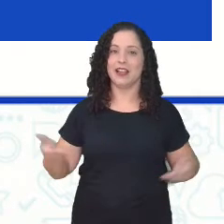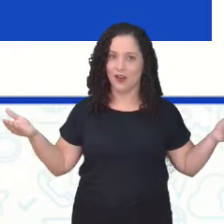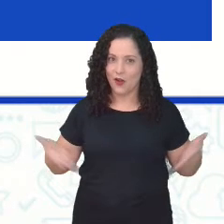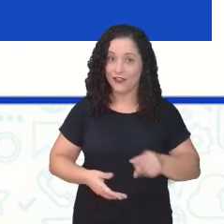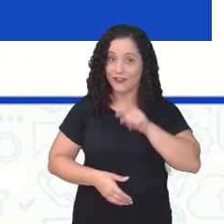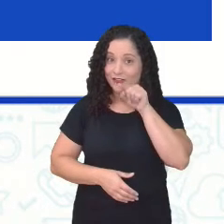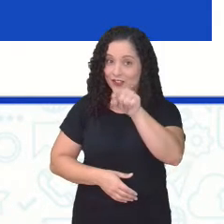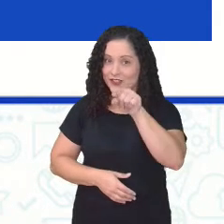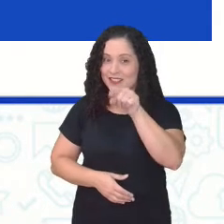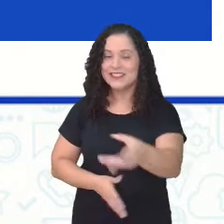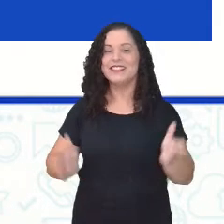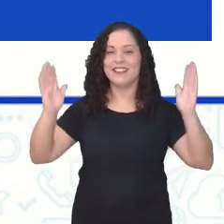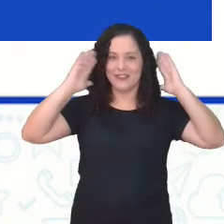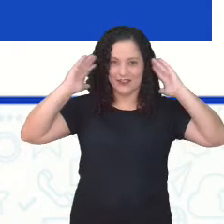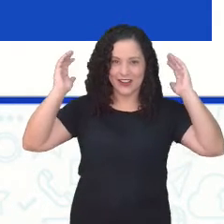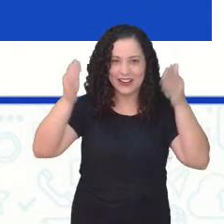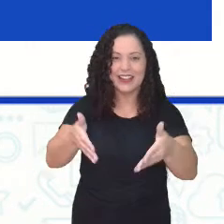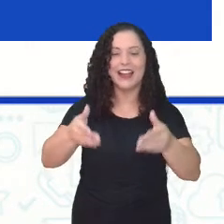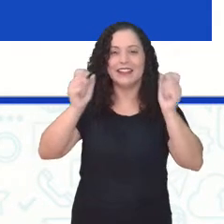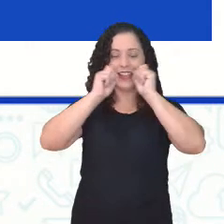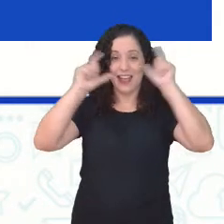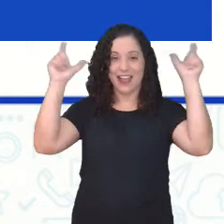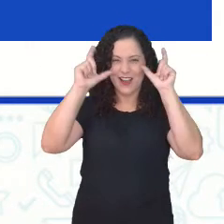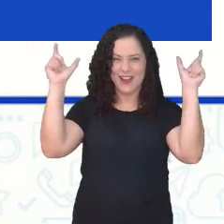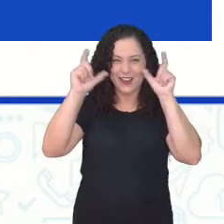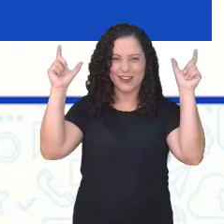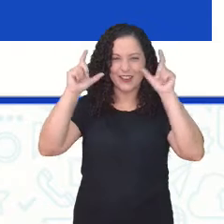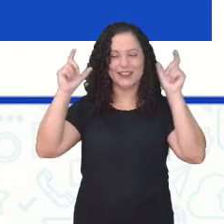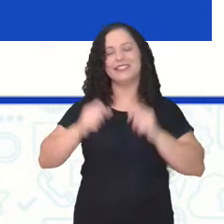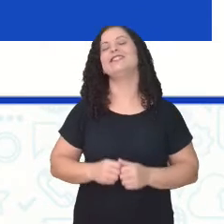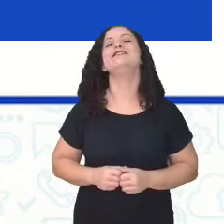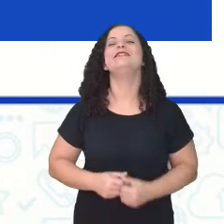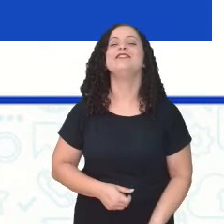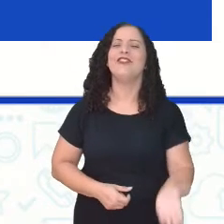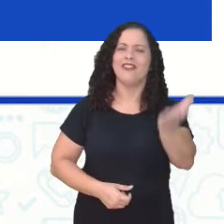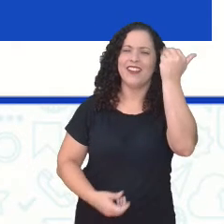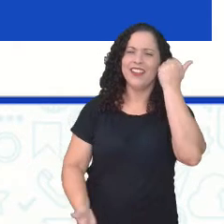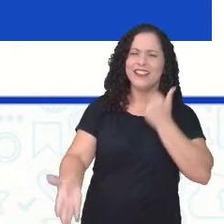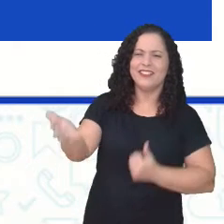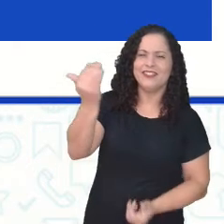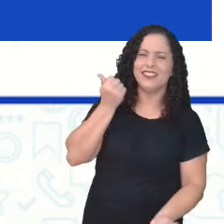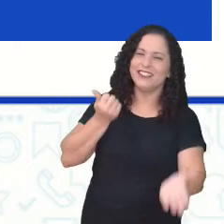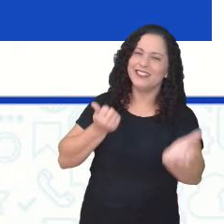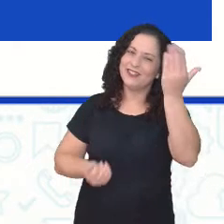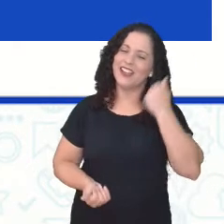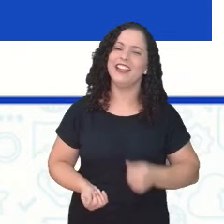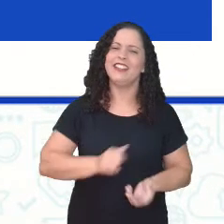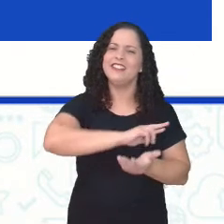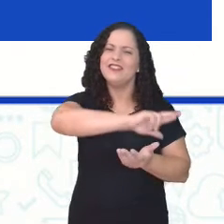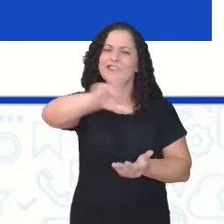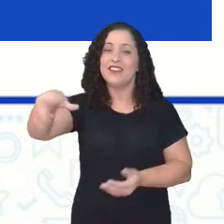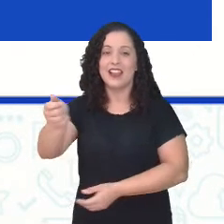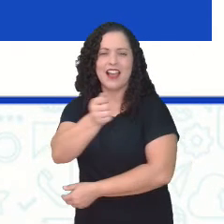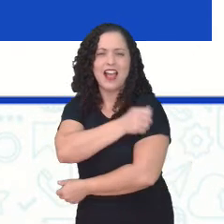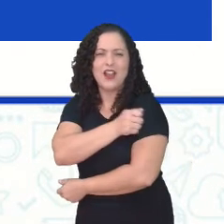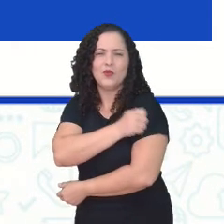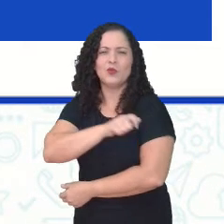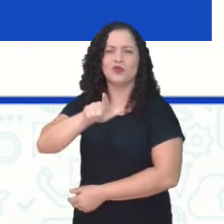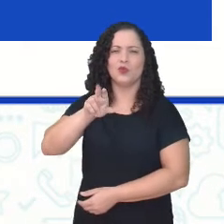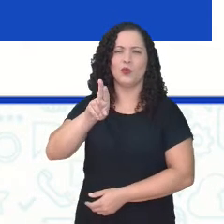aí, acorda, não é? Acorda aí, Pedrinho, Vanessa, Luísa, não